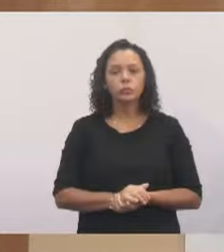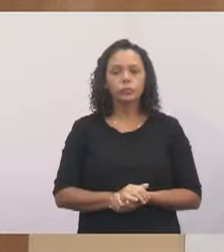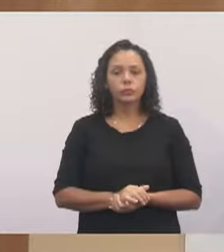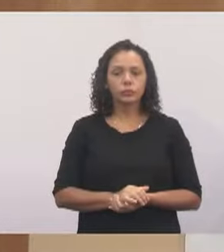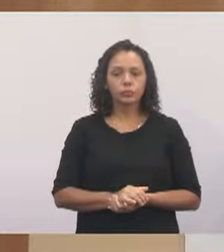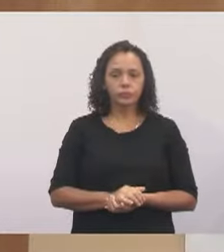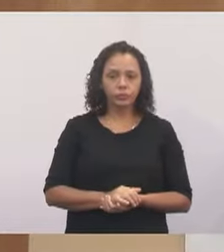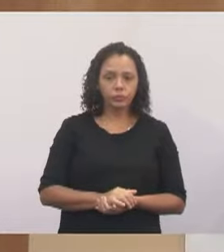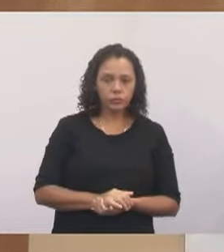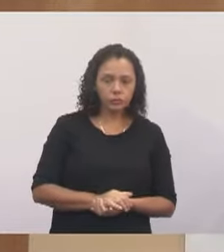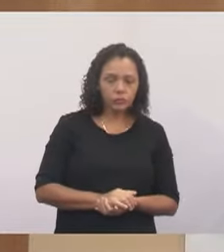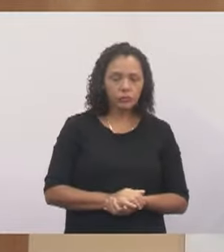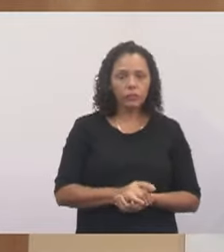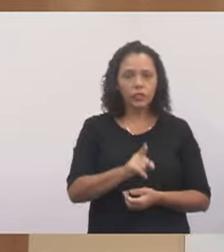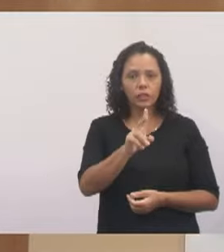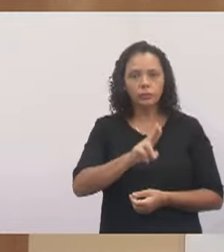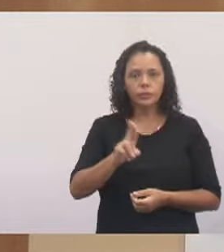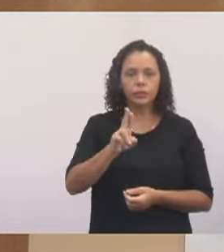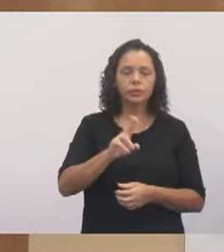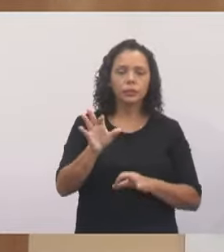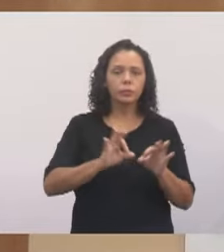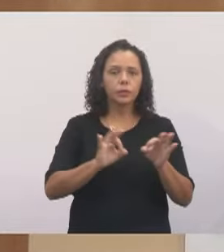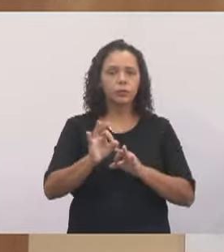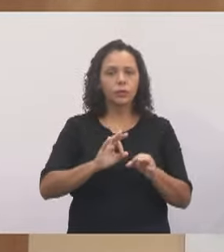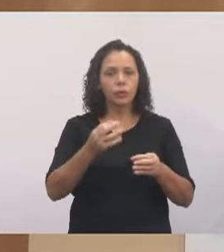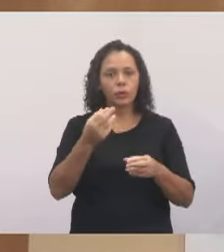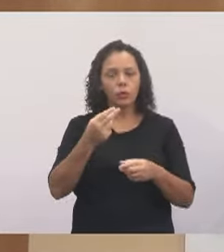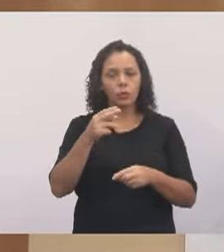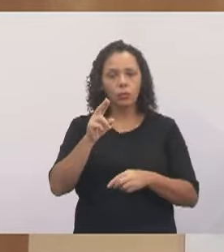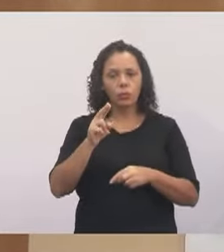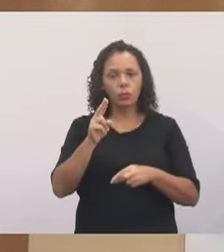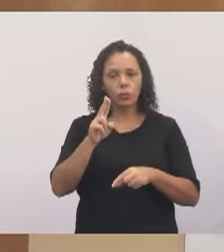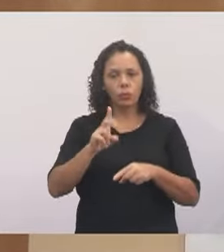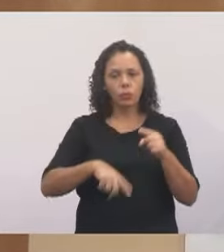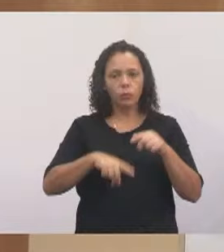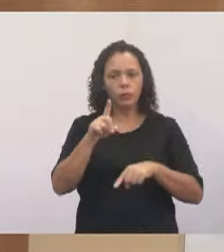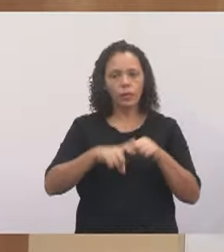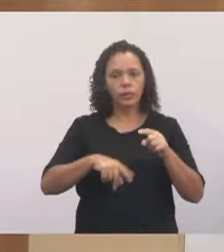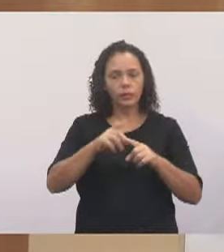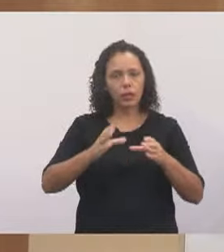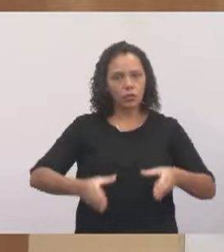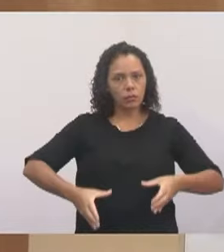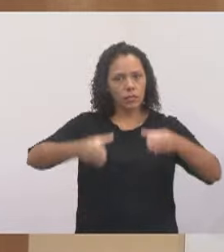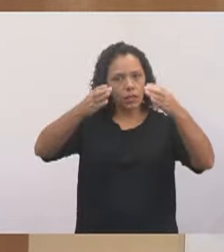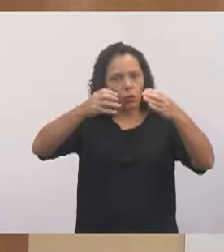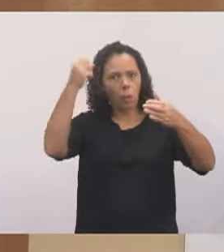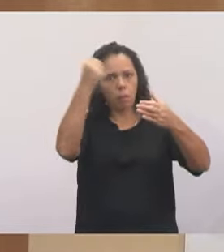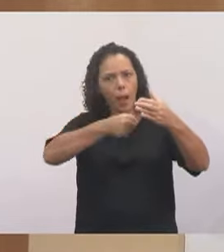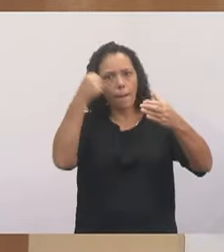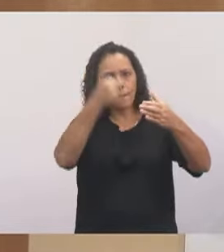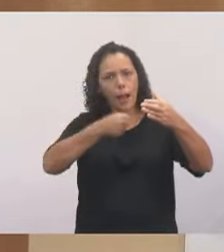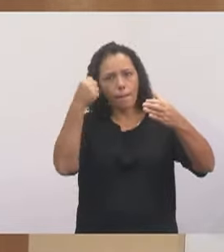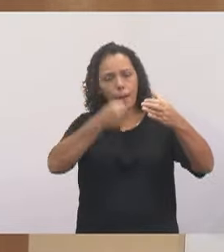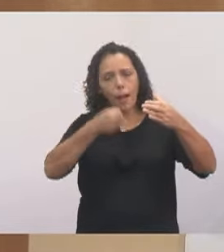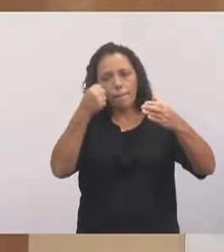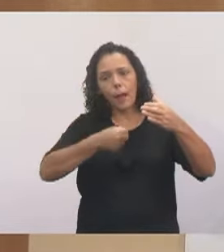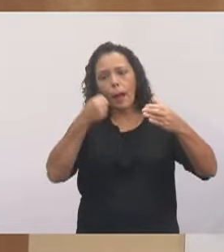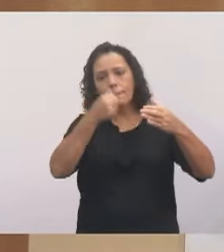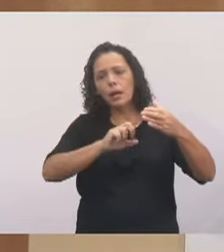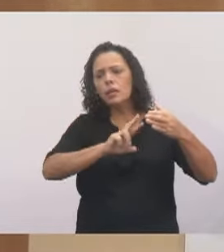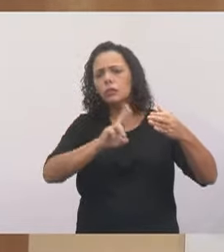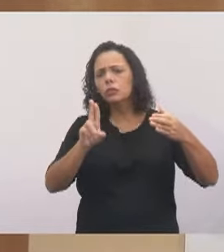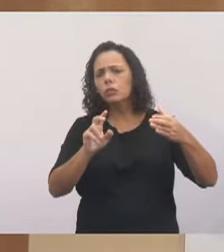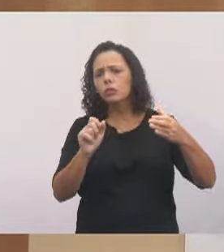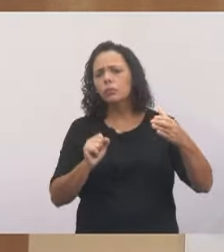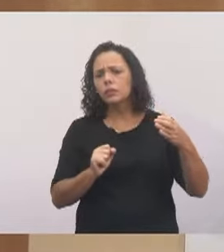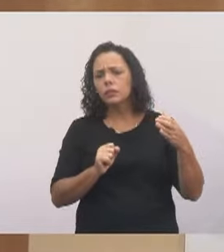Ele me deu um saco para a Anelisa para poder ela extravasar a raiva dela. Como que é o nome desse saco de peso?